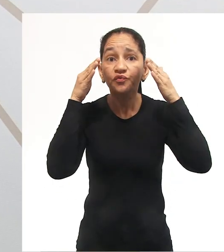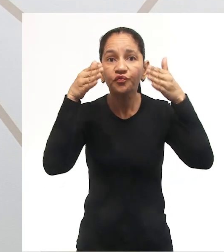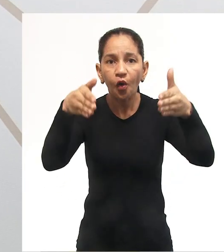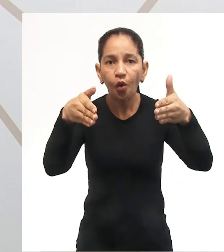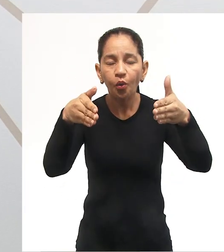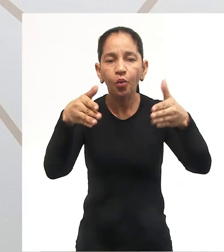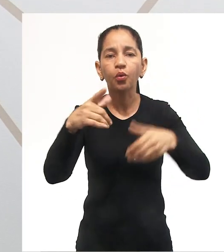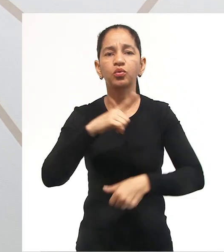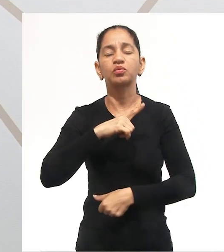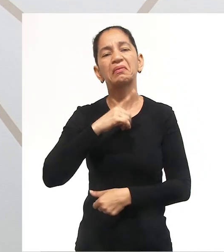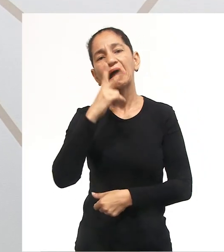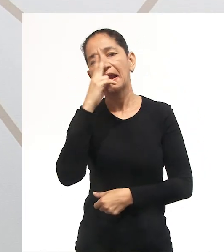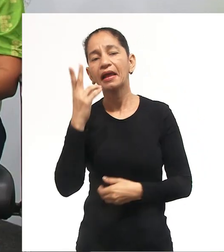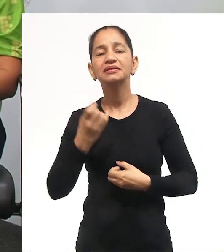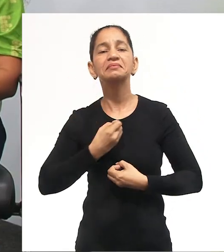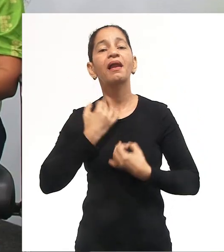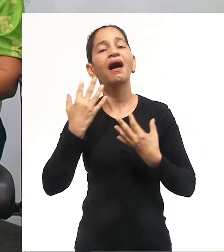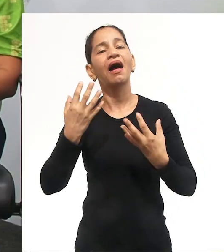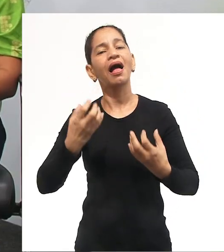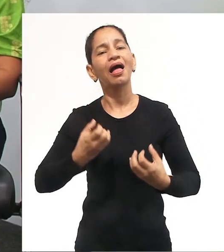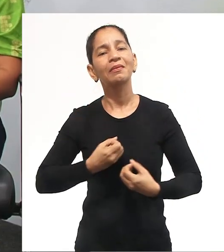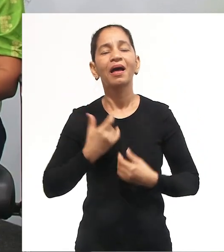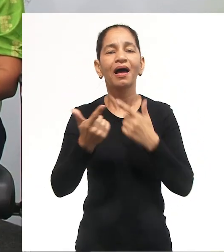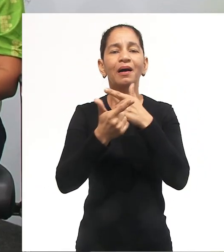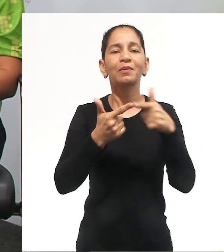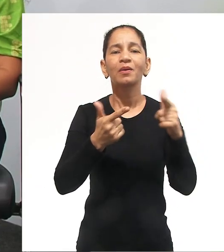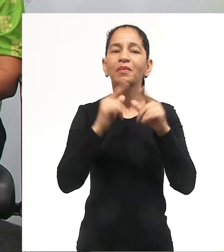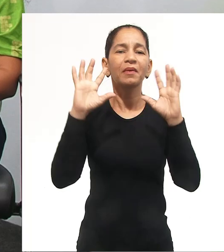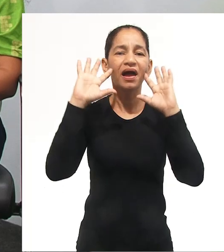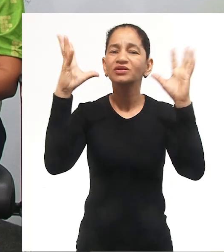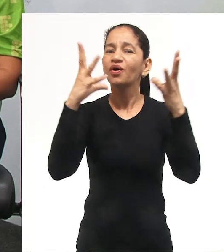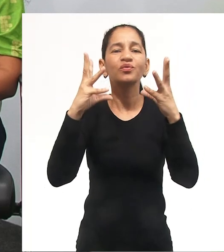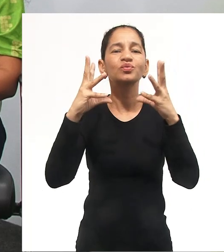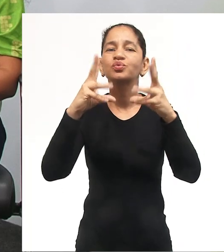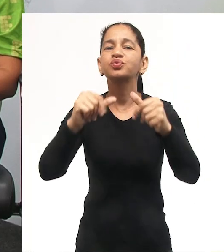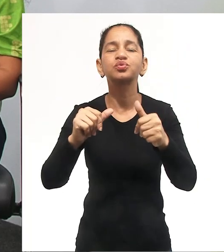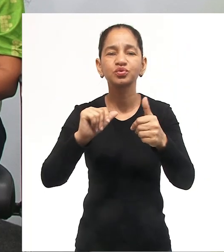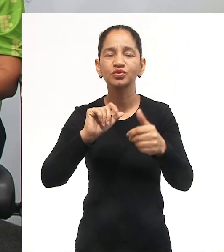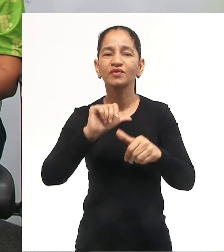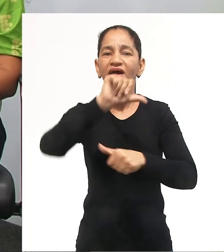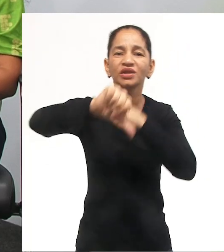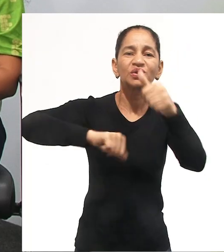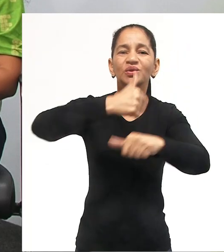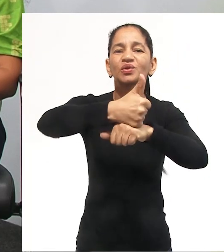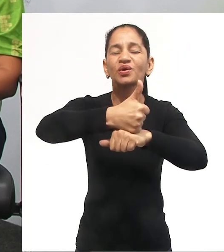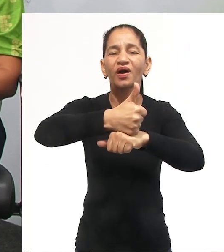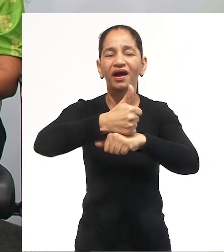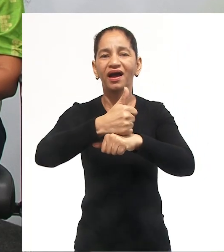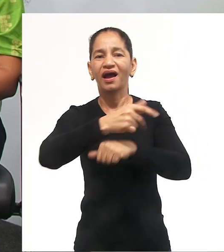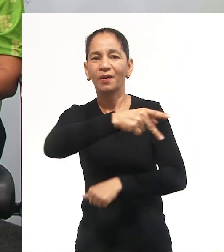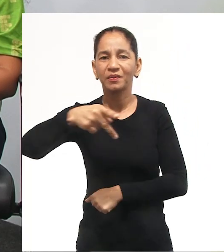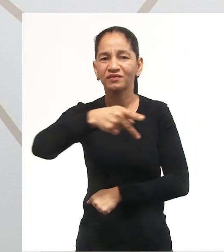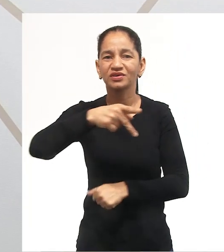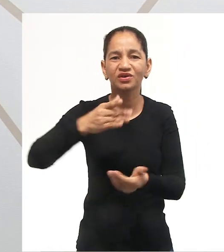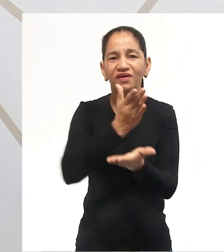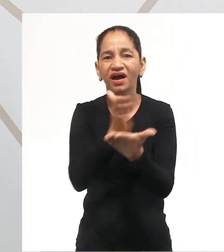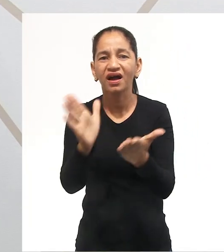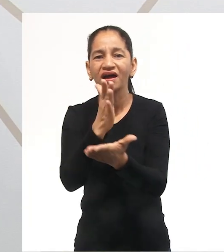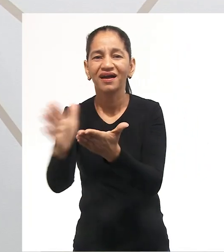às vezes, um romantismo em dizer que ela vai solucionar tudo, vai substituir o professor, vai substituir